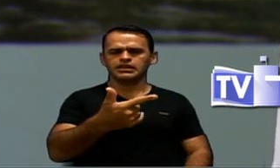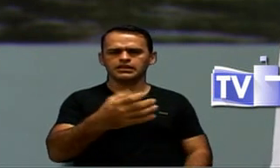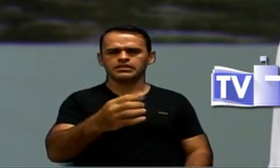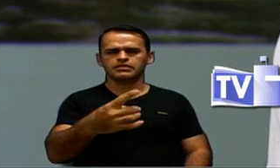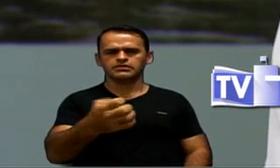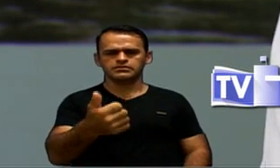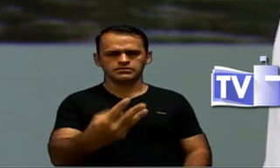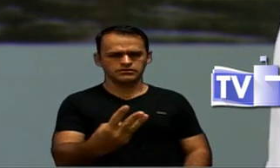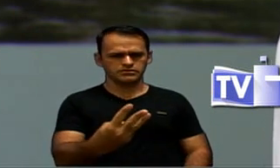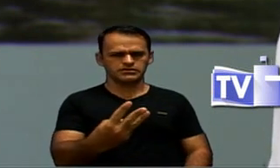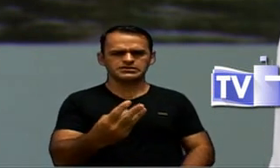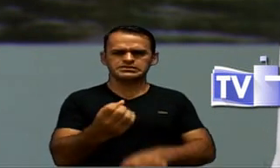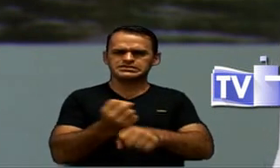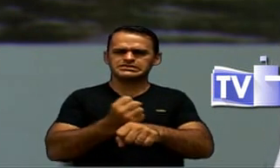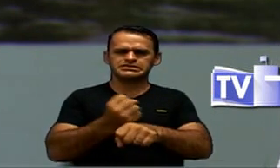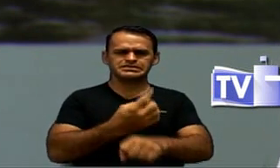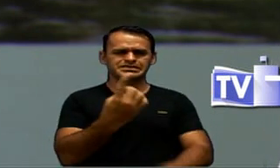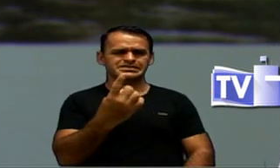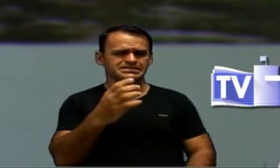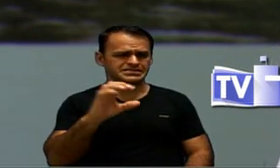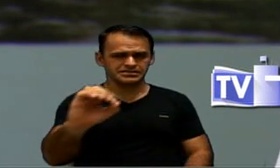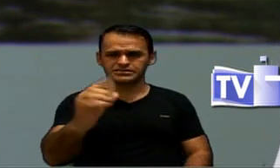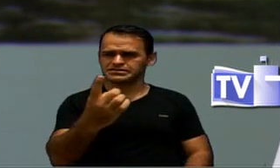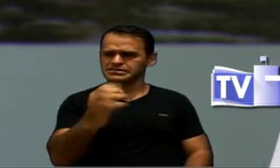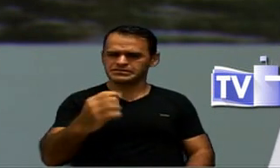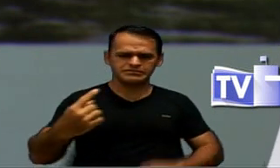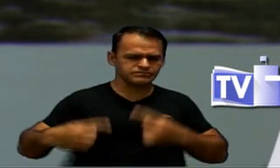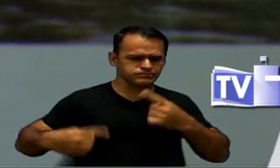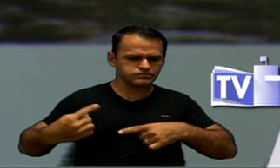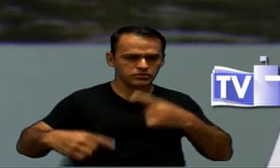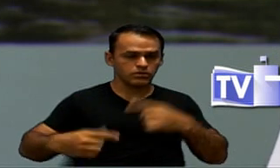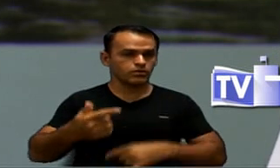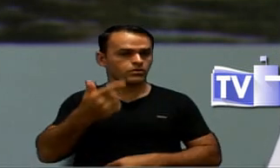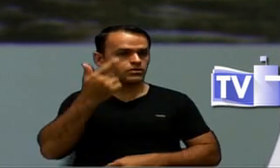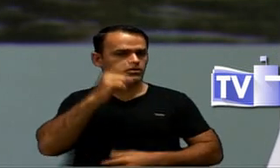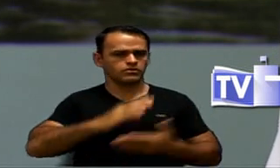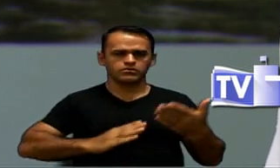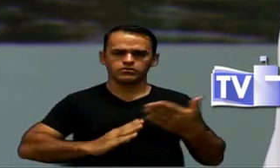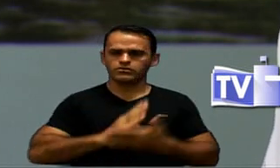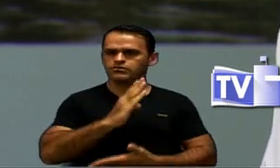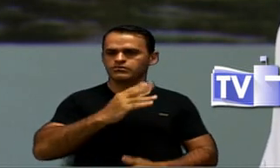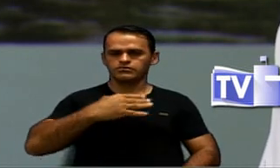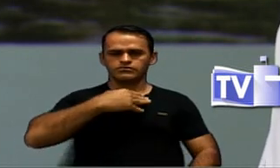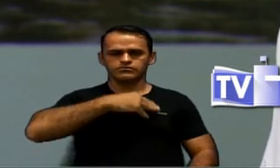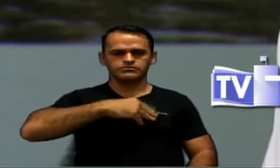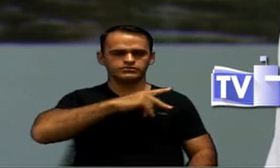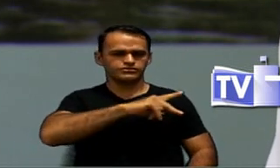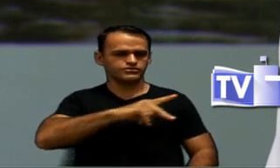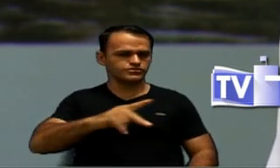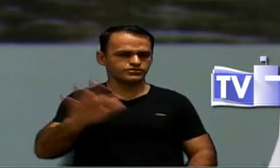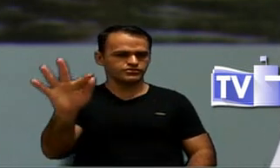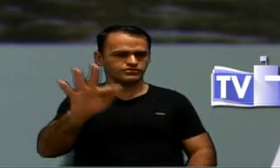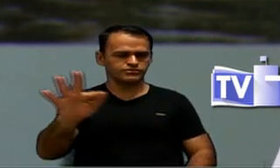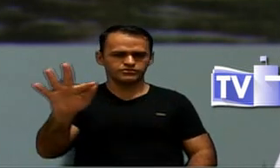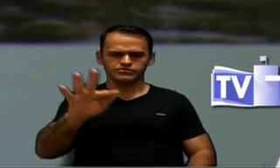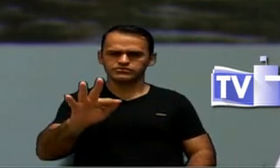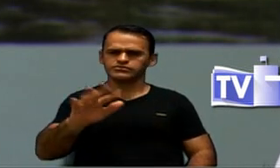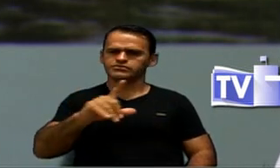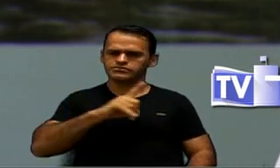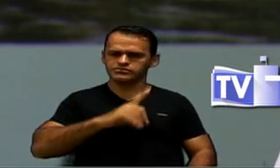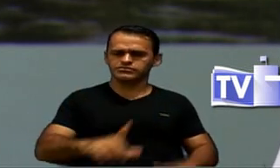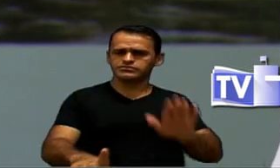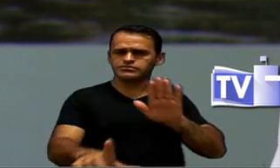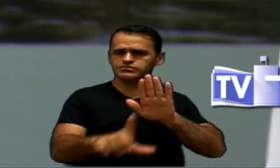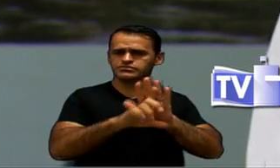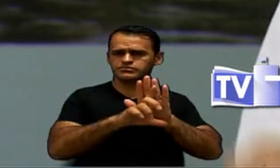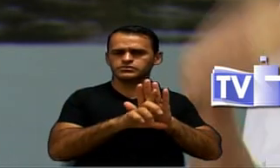já tramitava há 10 anos no Congresso, foi adotada pelo Ministério Público Federal como a lei do minuto seguinte, de